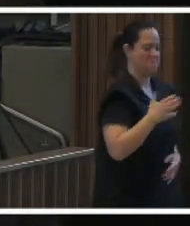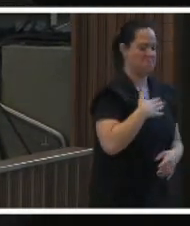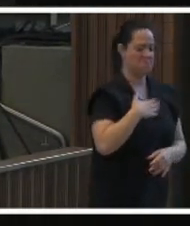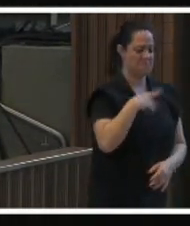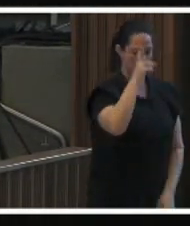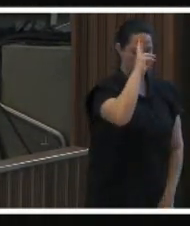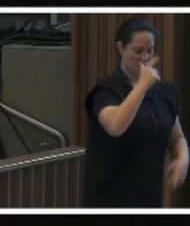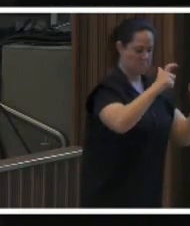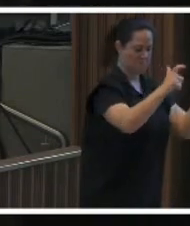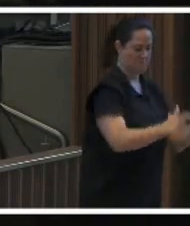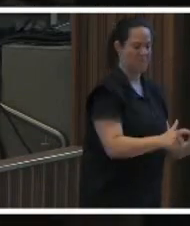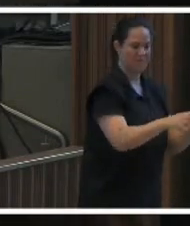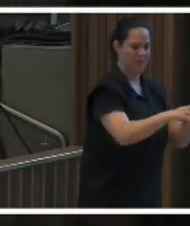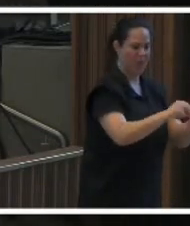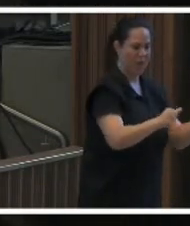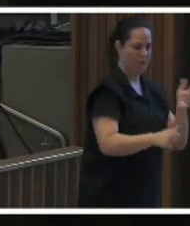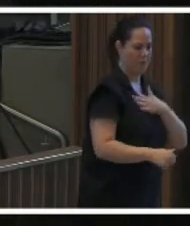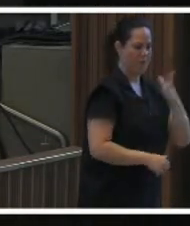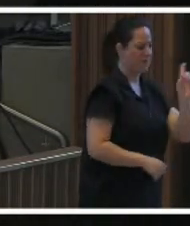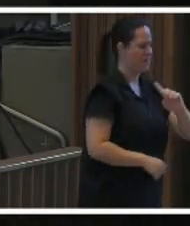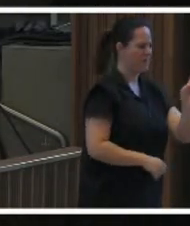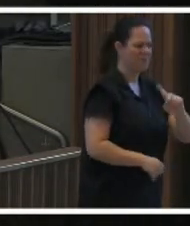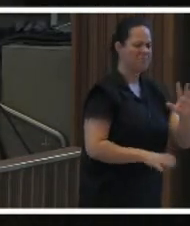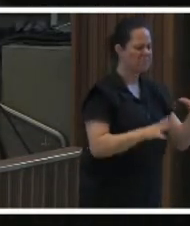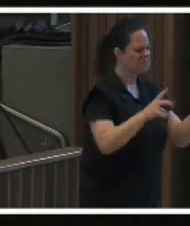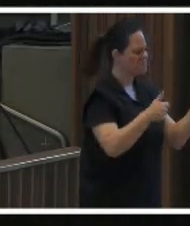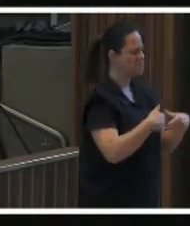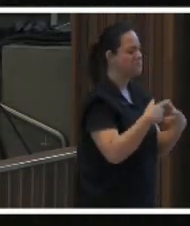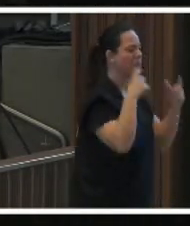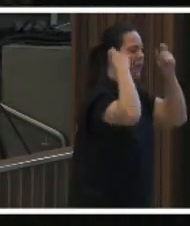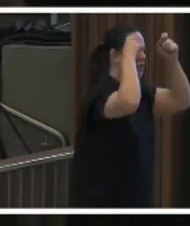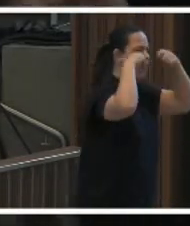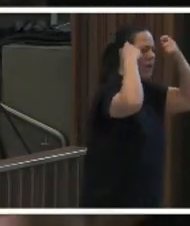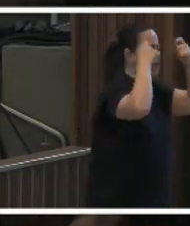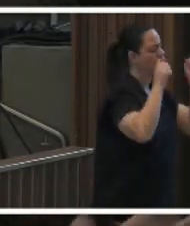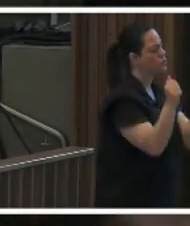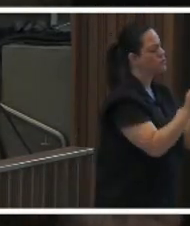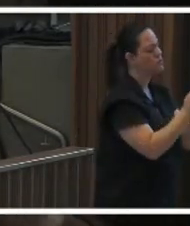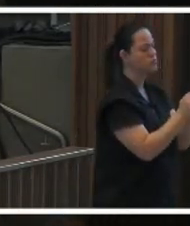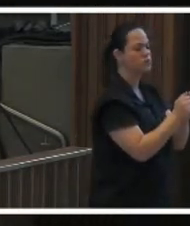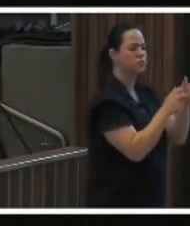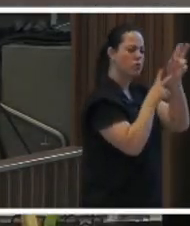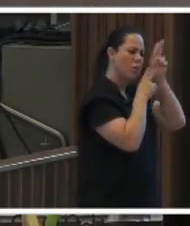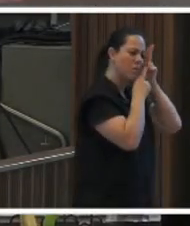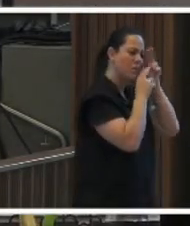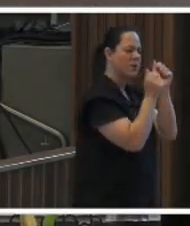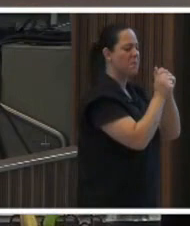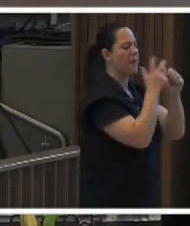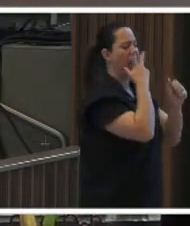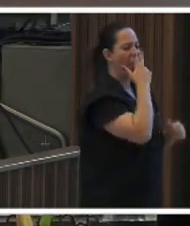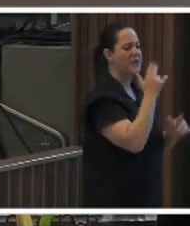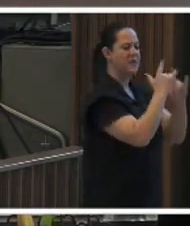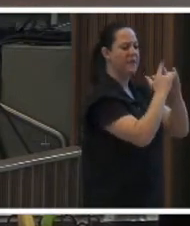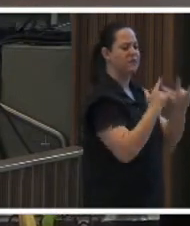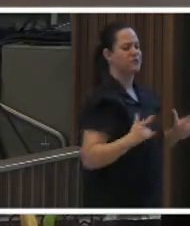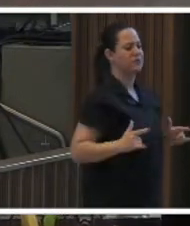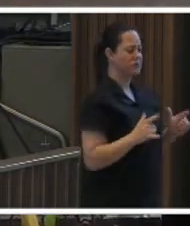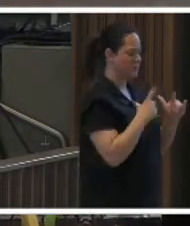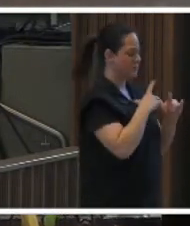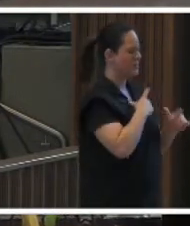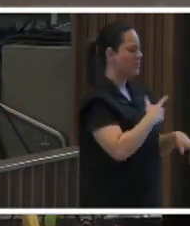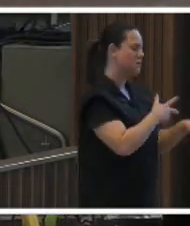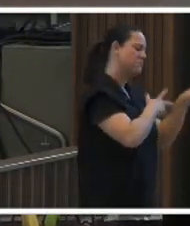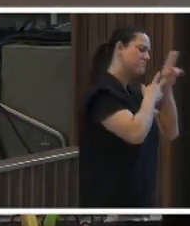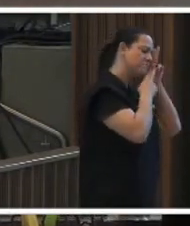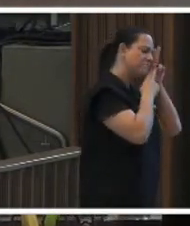e dormiam ali junto com as suas ovelhas, como se fosse um camping de hoje, tá? Eles iam para aquele lugar, dormiam